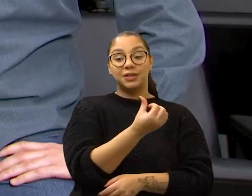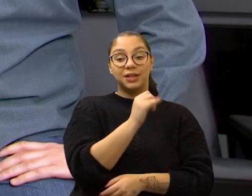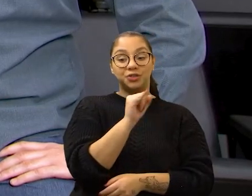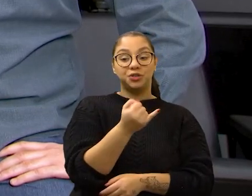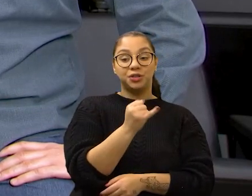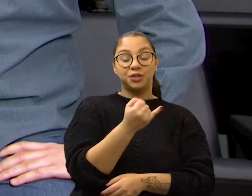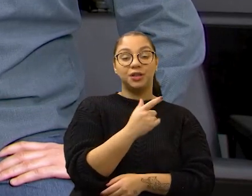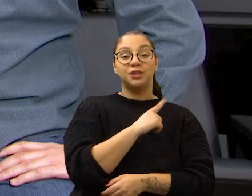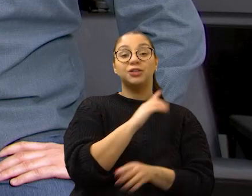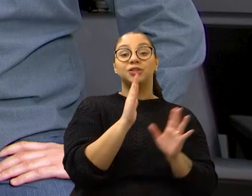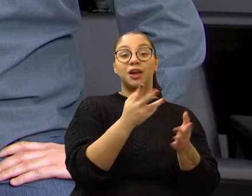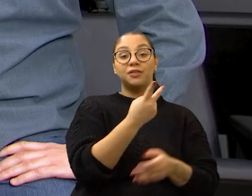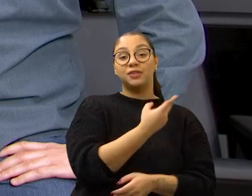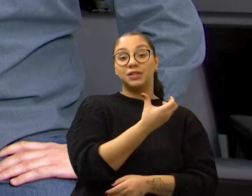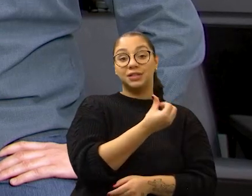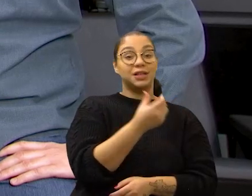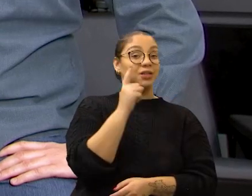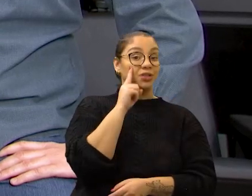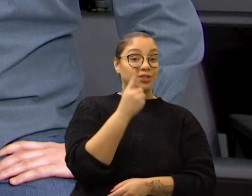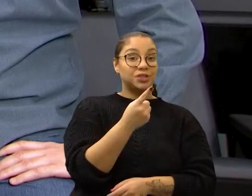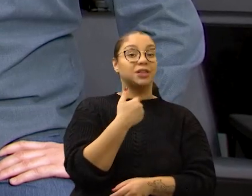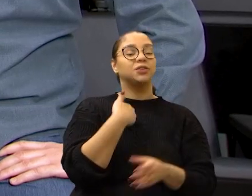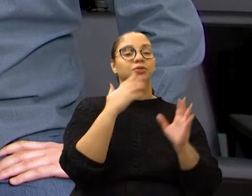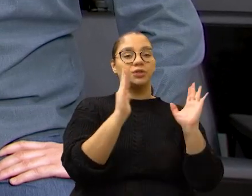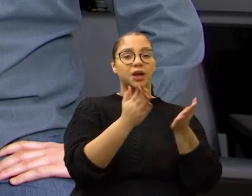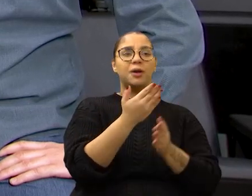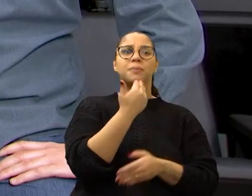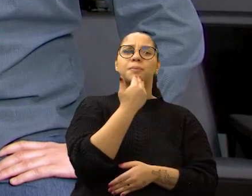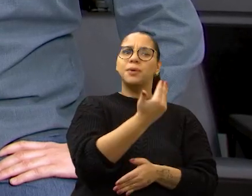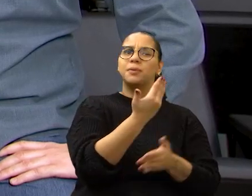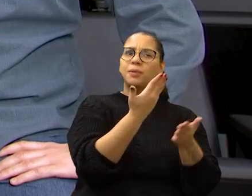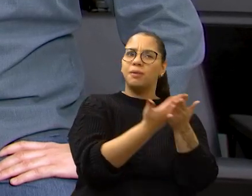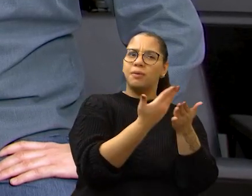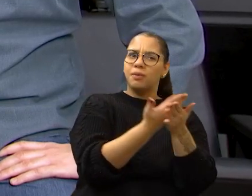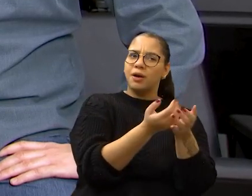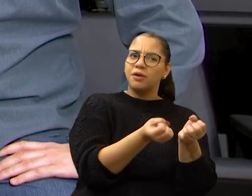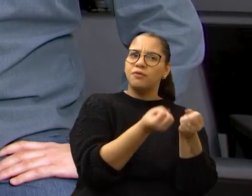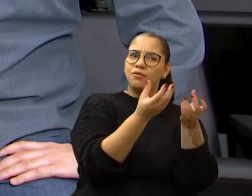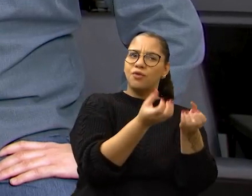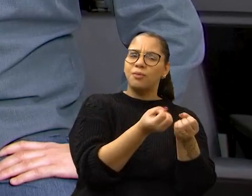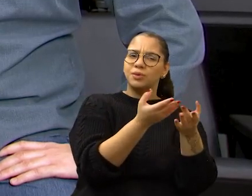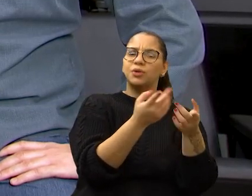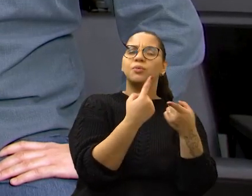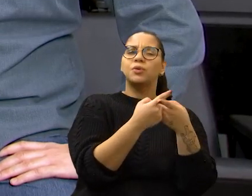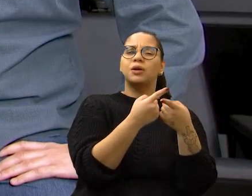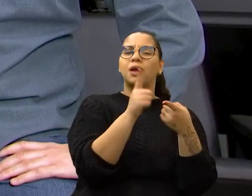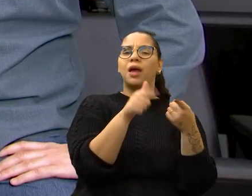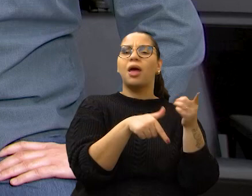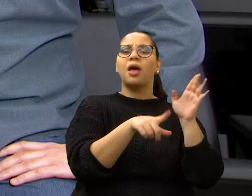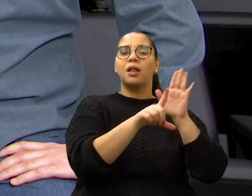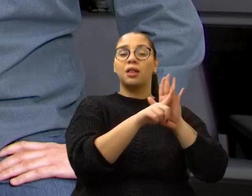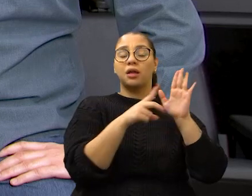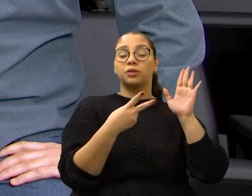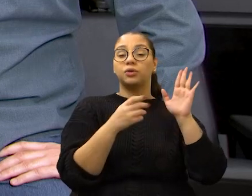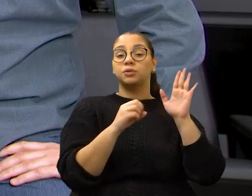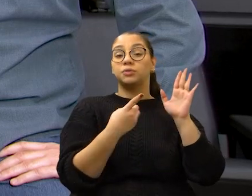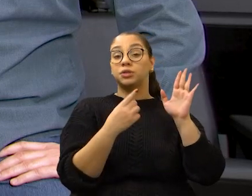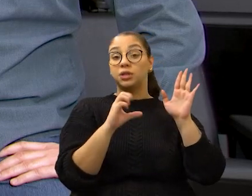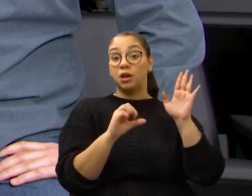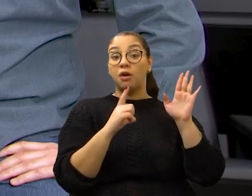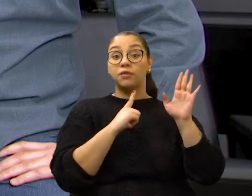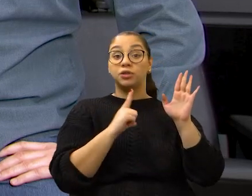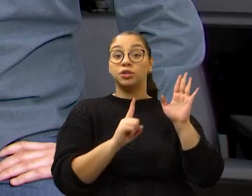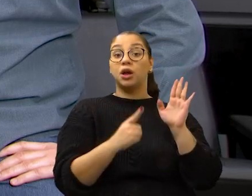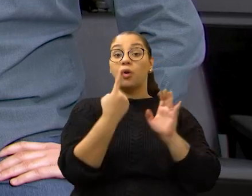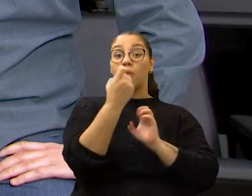janeiro, faziam 26 dias que eu estava aqui, eu já fiz o primeiro requerimento, porque a lei ela é de 2019 e ela